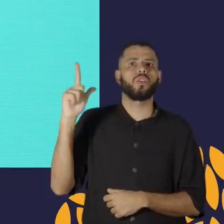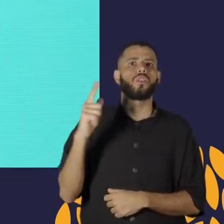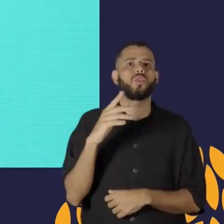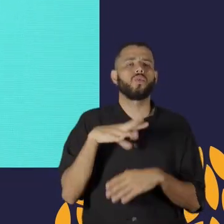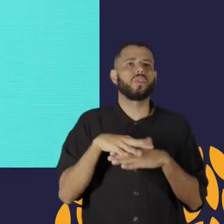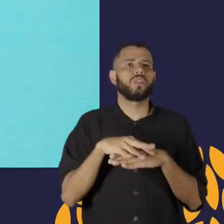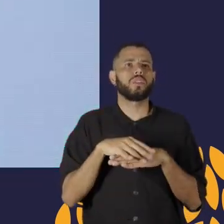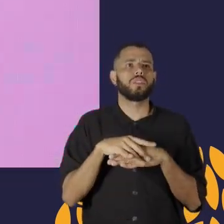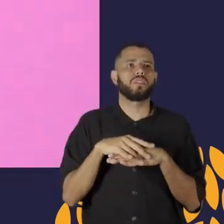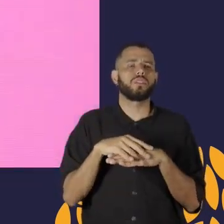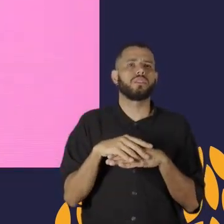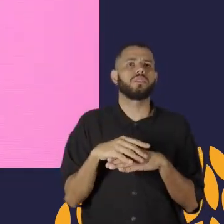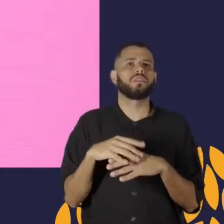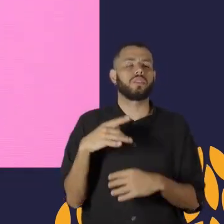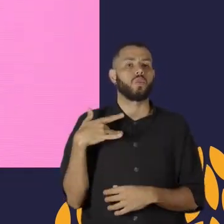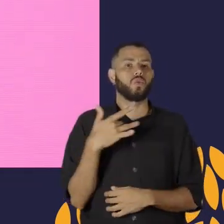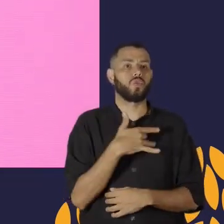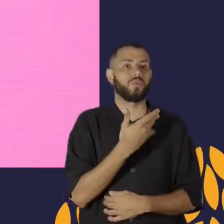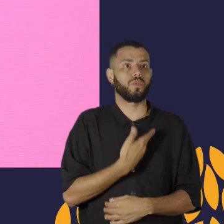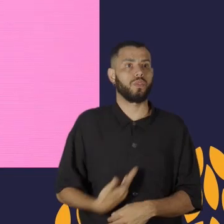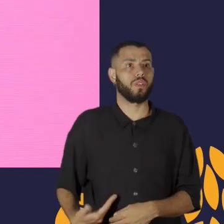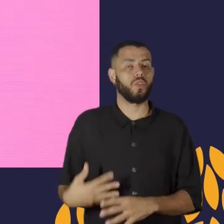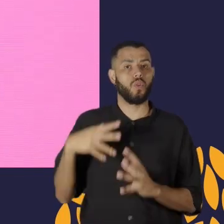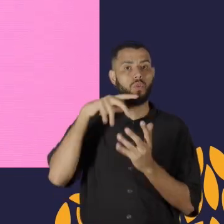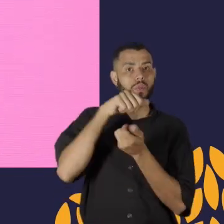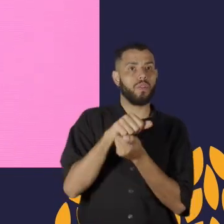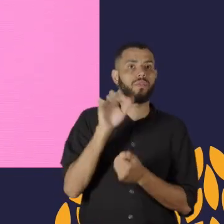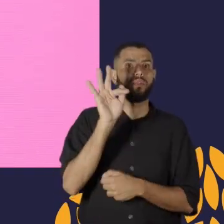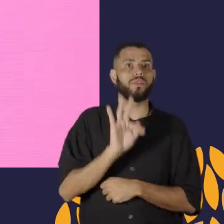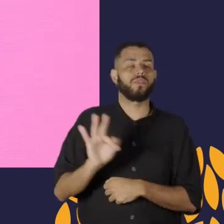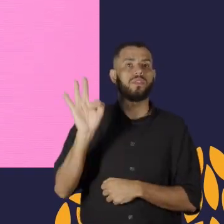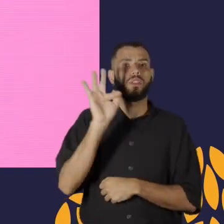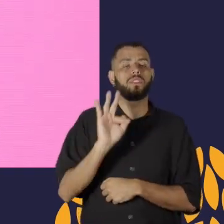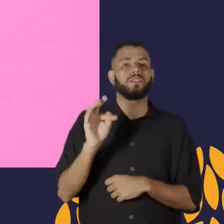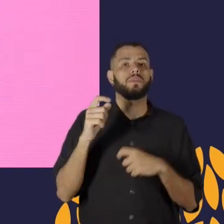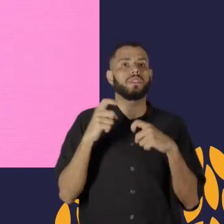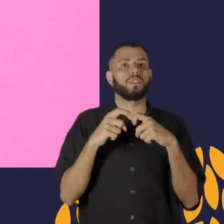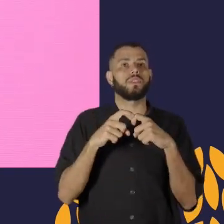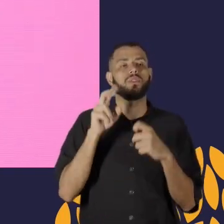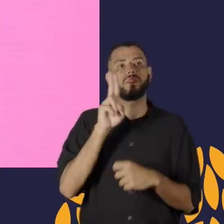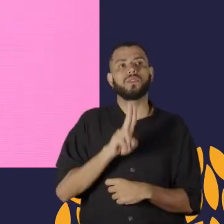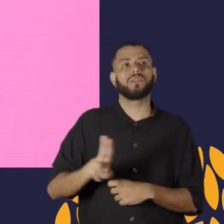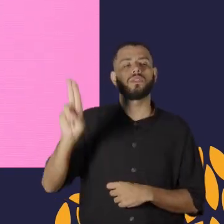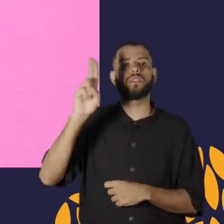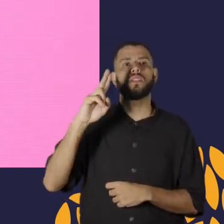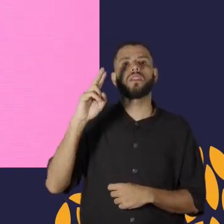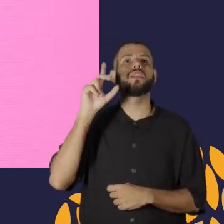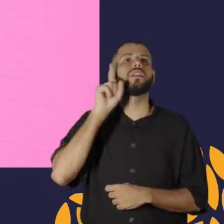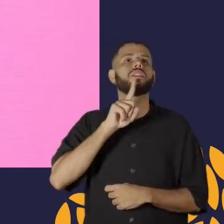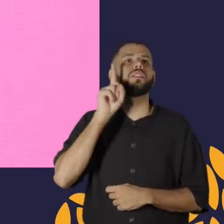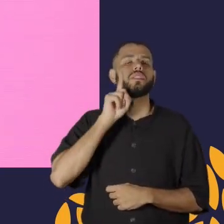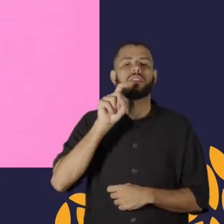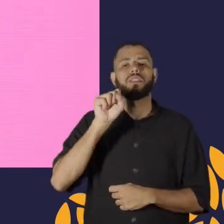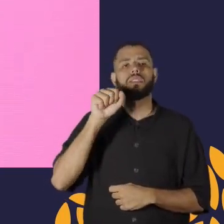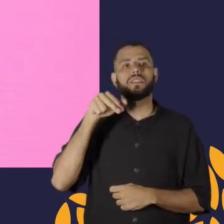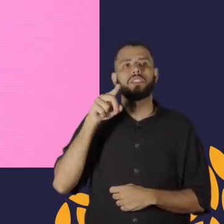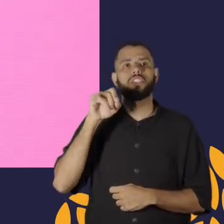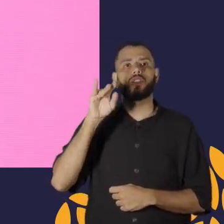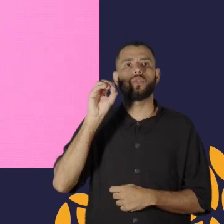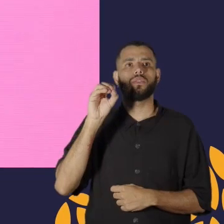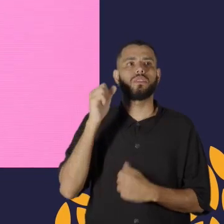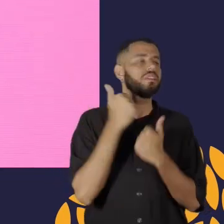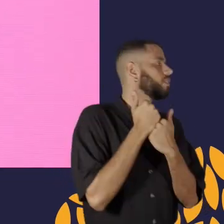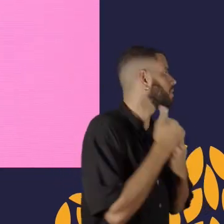Doenças Infecciosas e Saúde Pública Global da Faculdade de Medicina da Universidade da Califórnia, em San Diego.